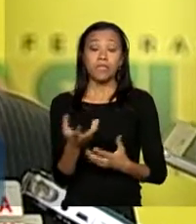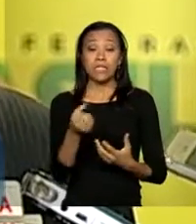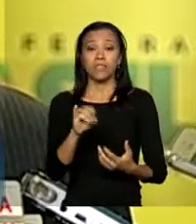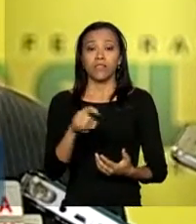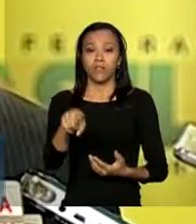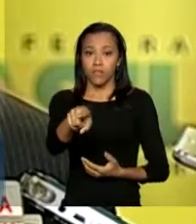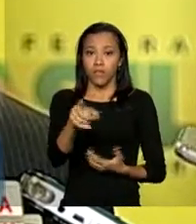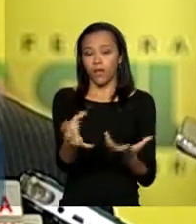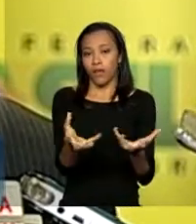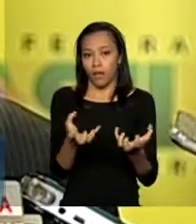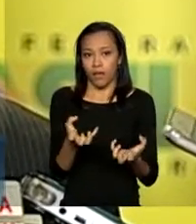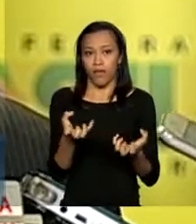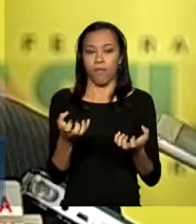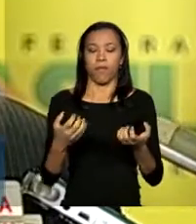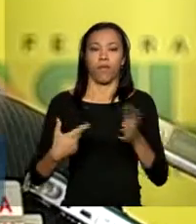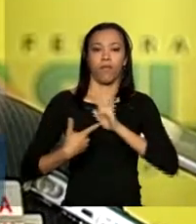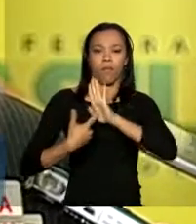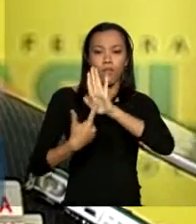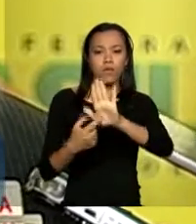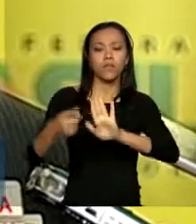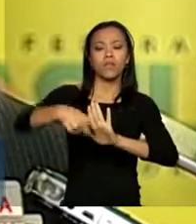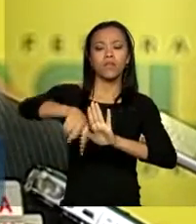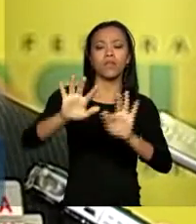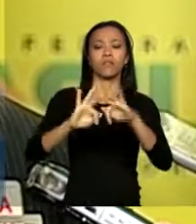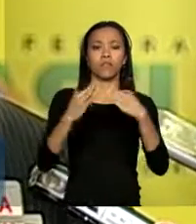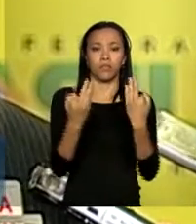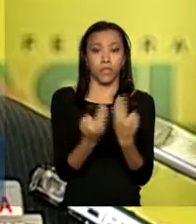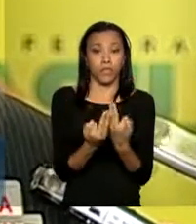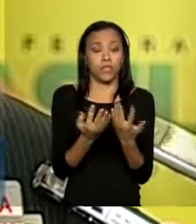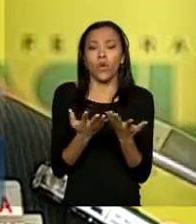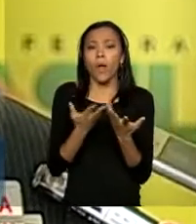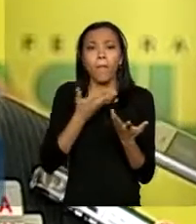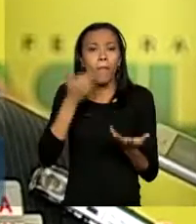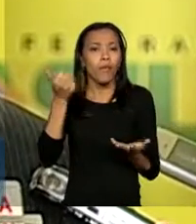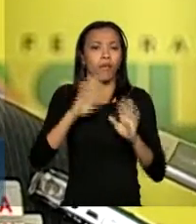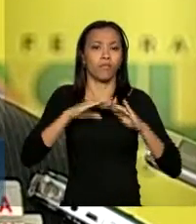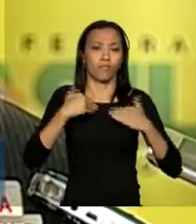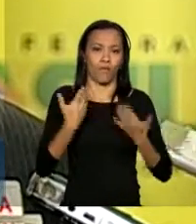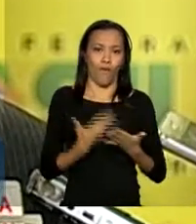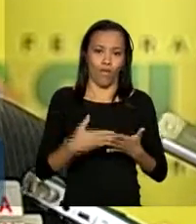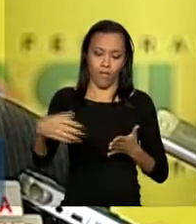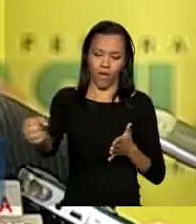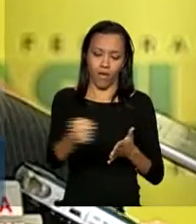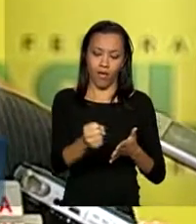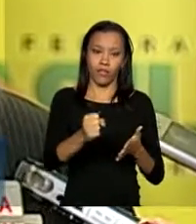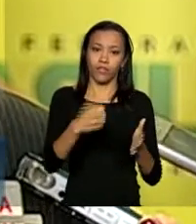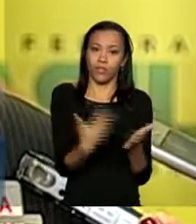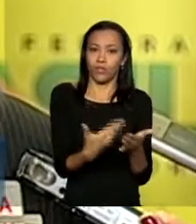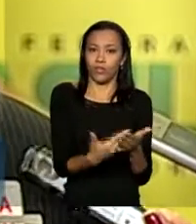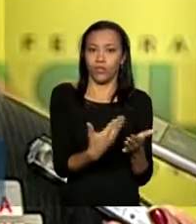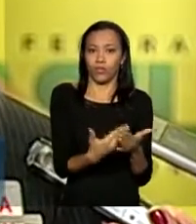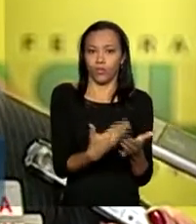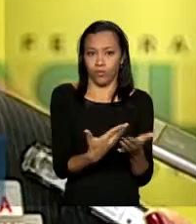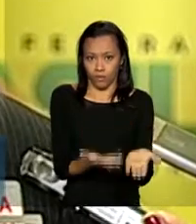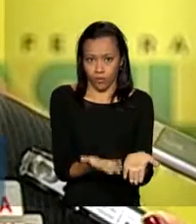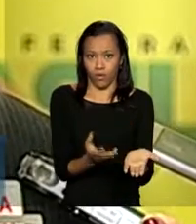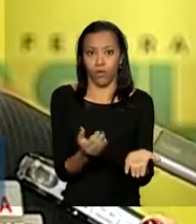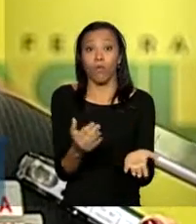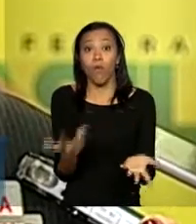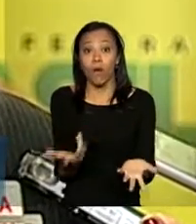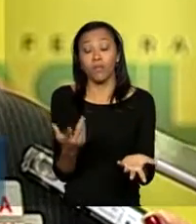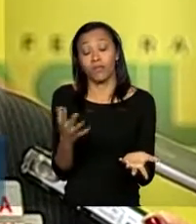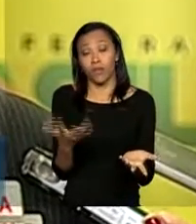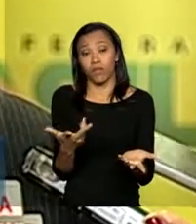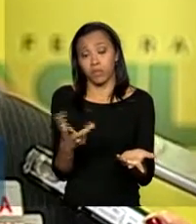mostrar às famílias qual a melhor escola para colocar o filho, às vezes a primeira escola da lista pode ser